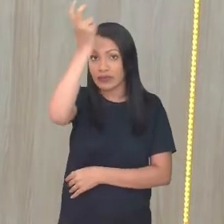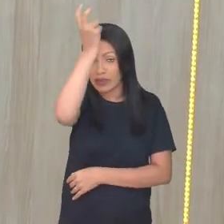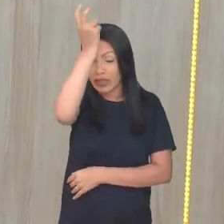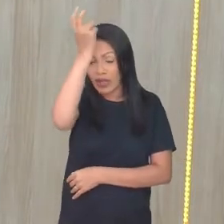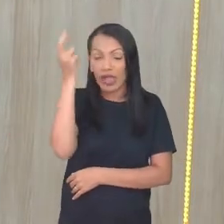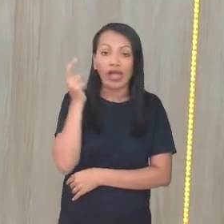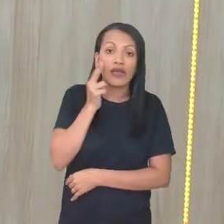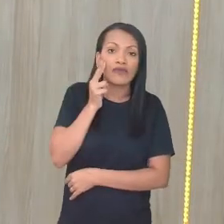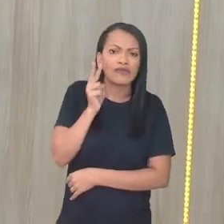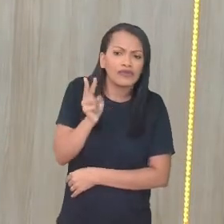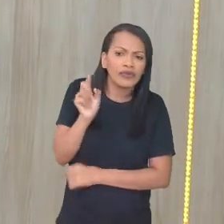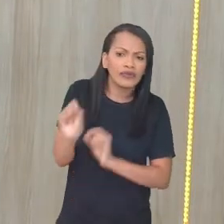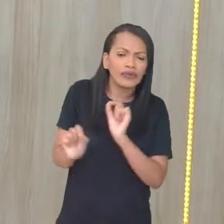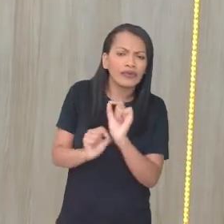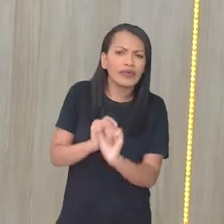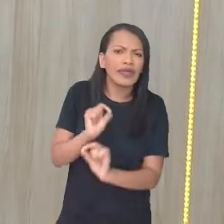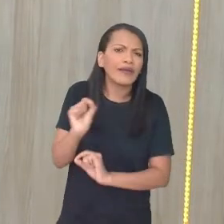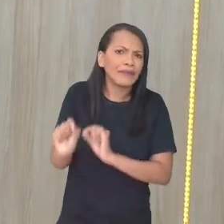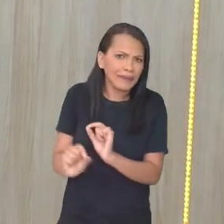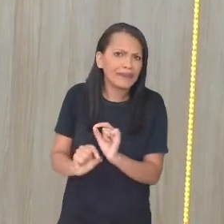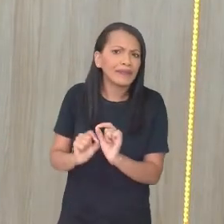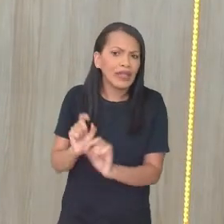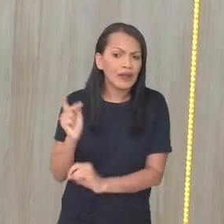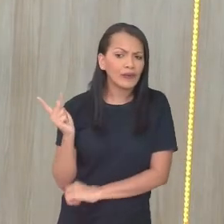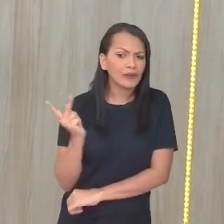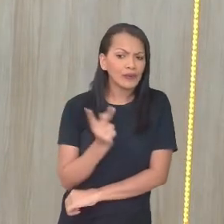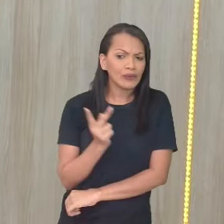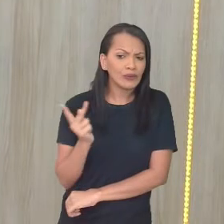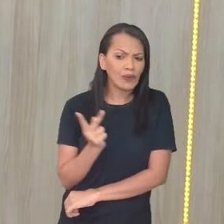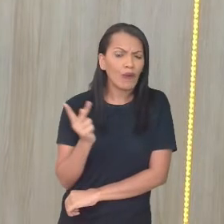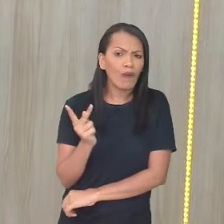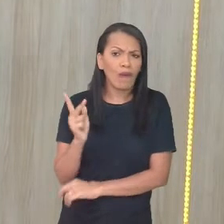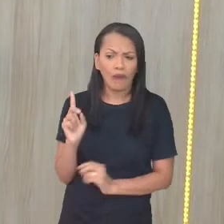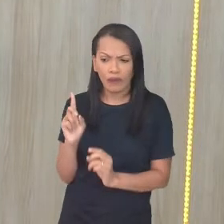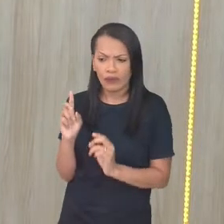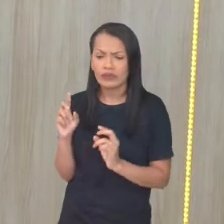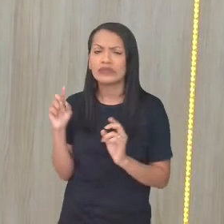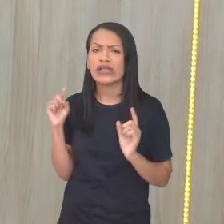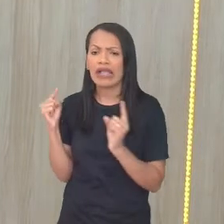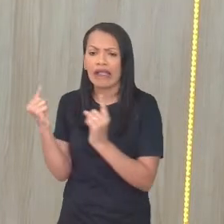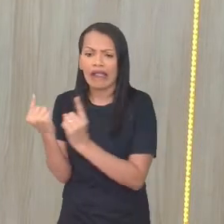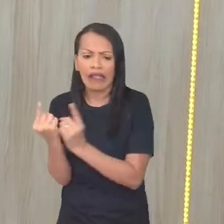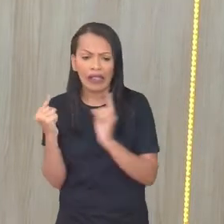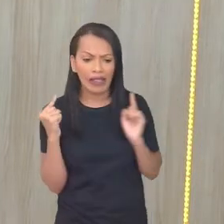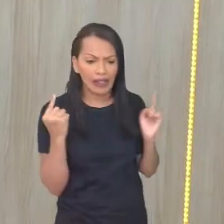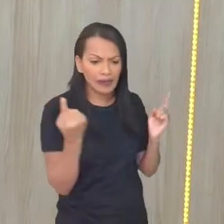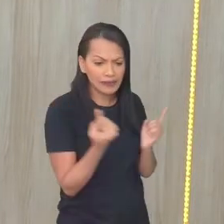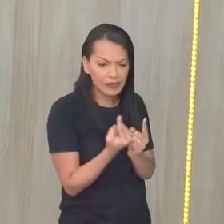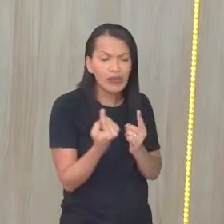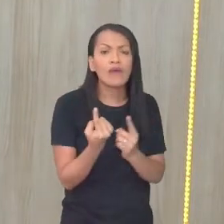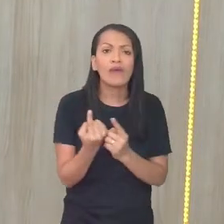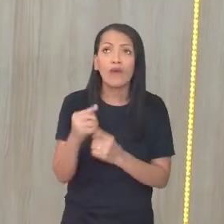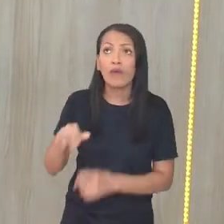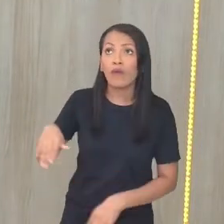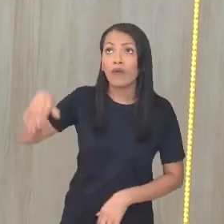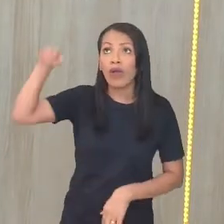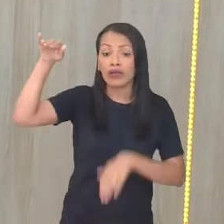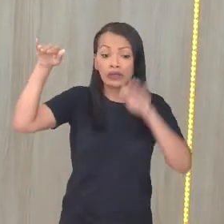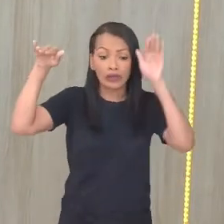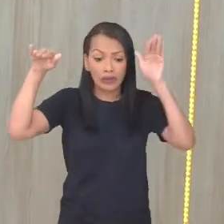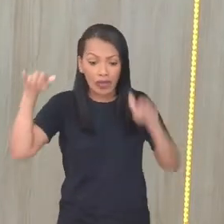viu o momento, né, em que os dois reinos, né, do Alto e Baixo Egito, eles foram unificados ali pelo